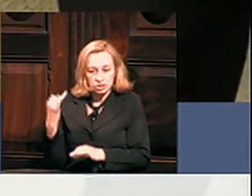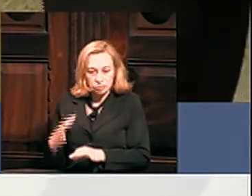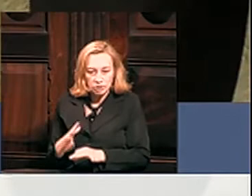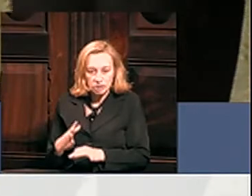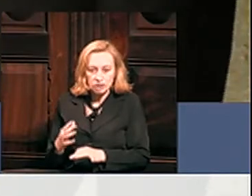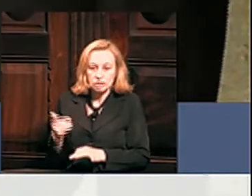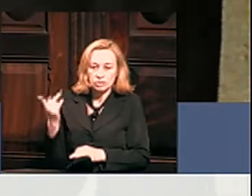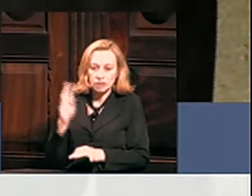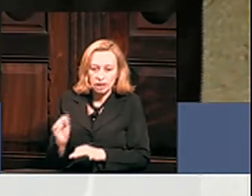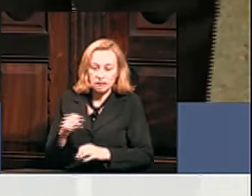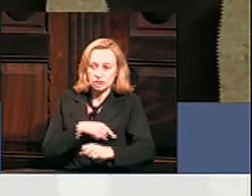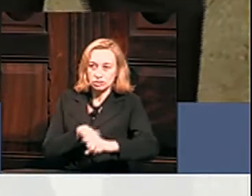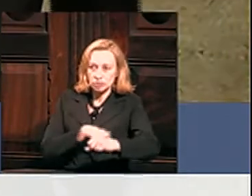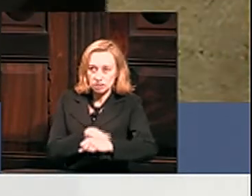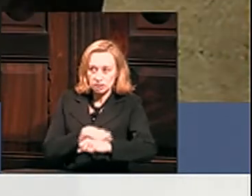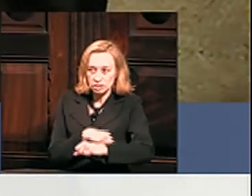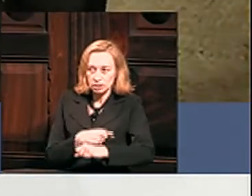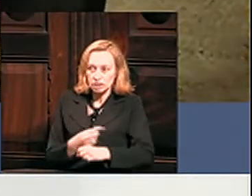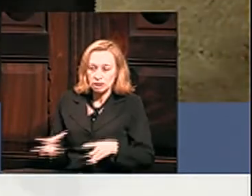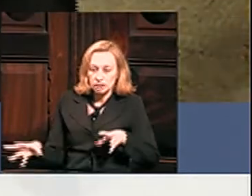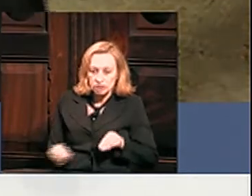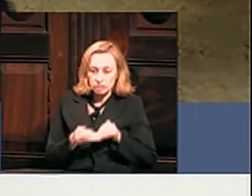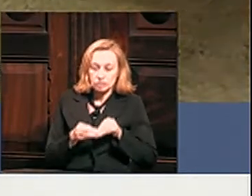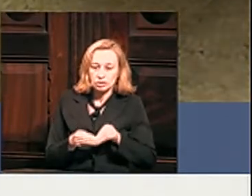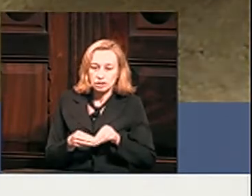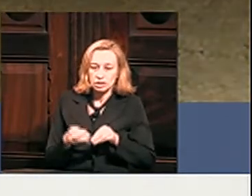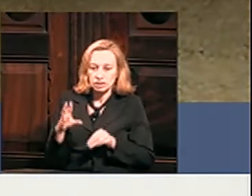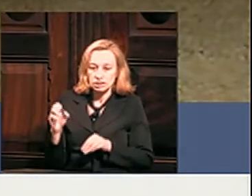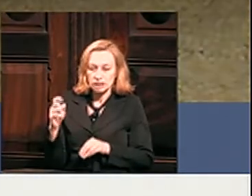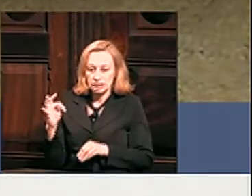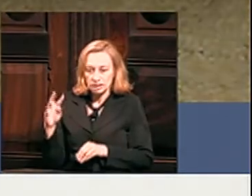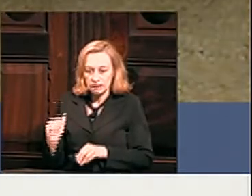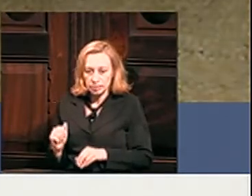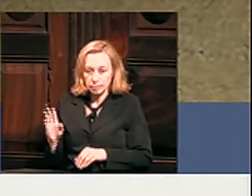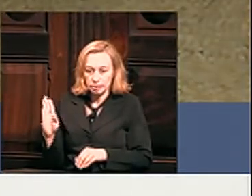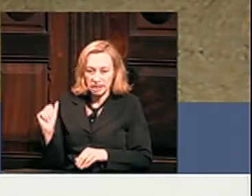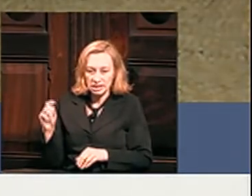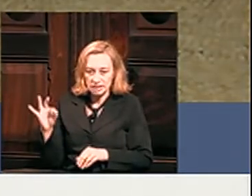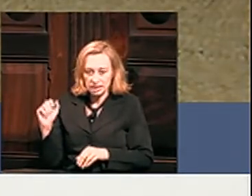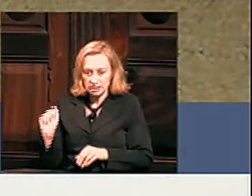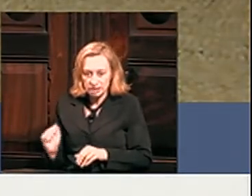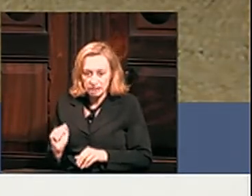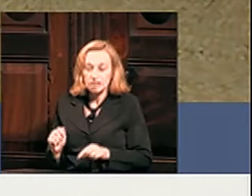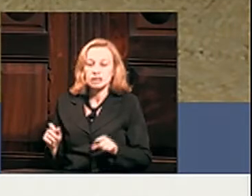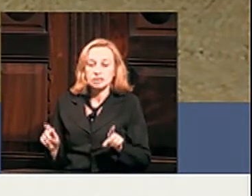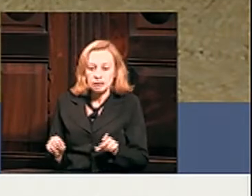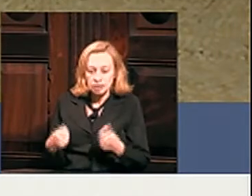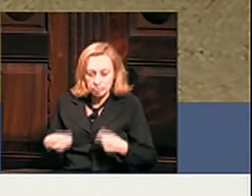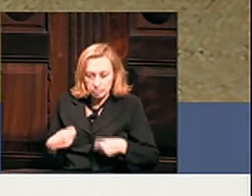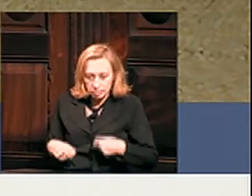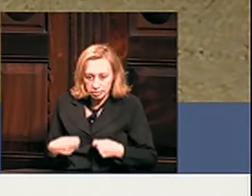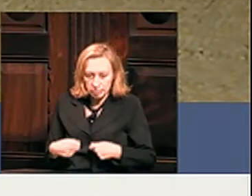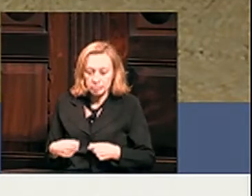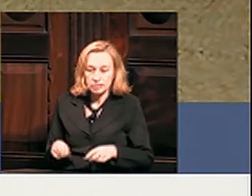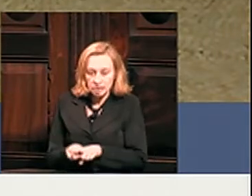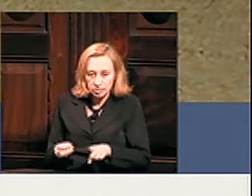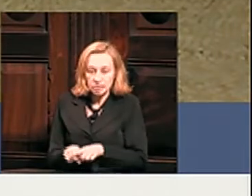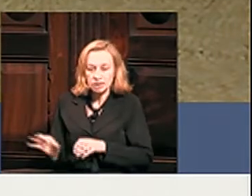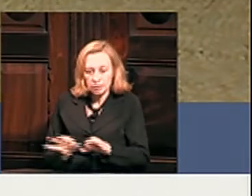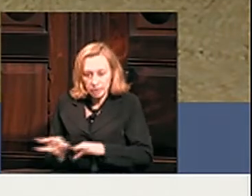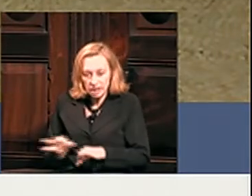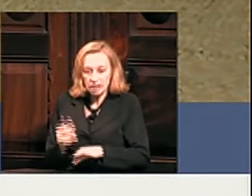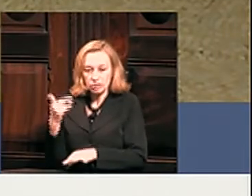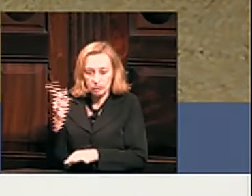cozinha e da sua inclusão na cesta básica, para que a gente possa também trabalhar pela redução da alíquota do